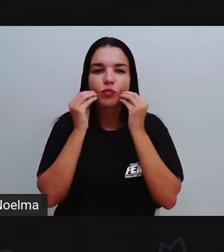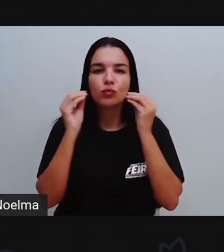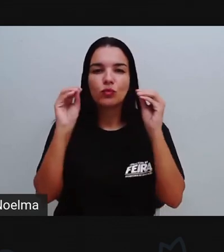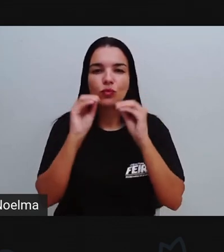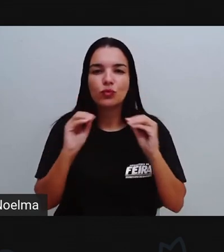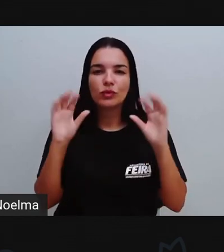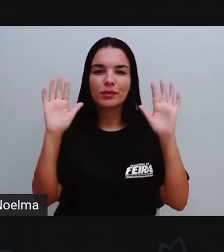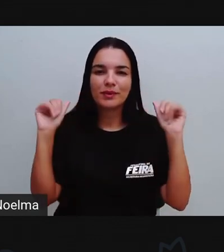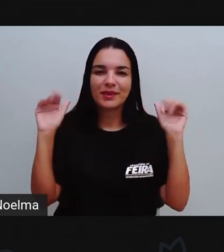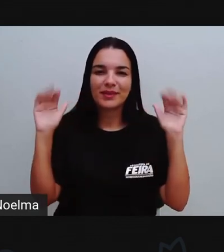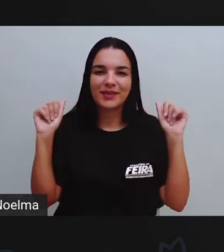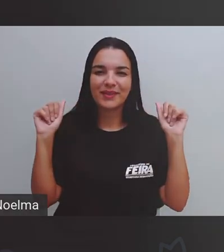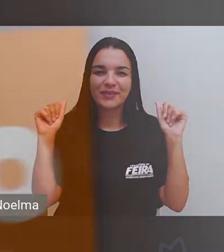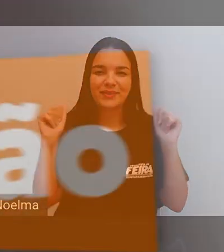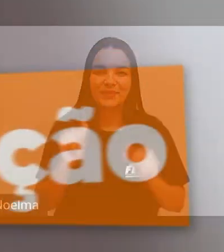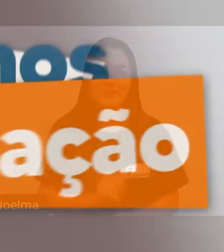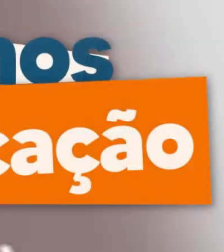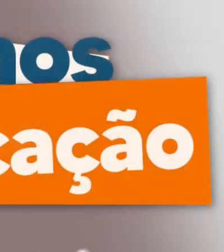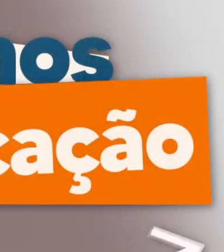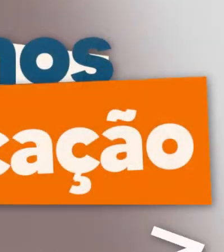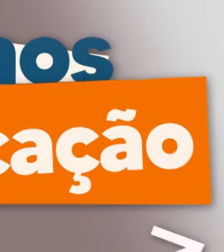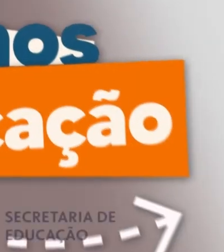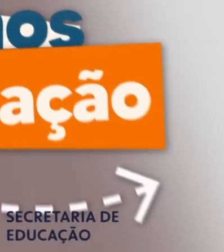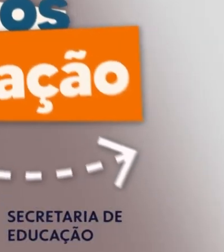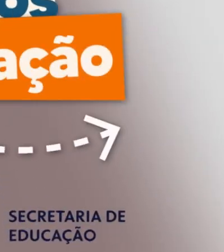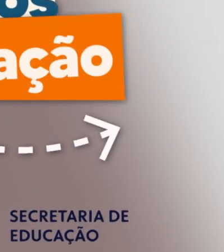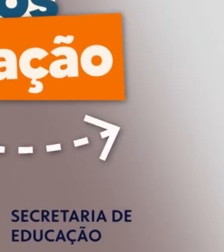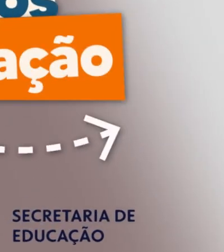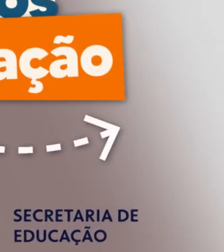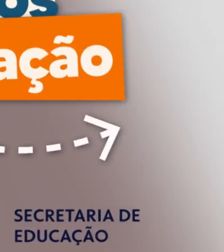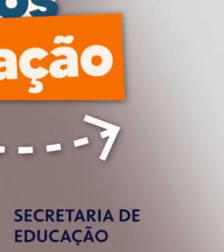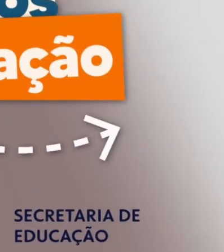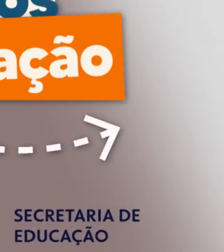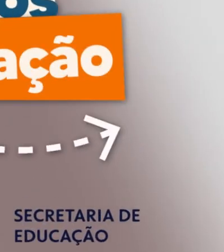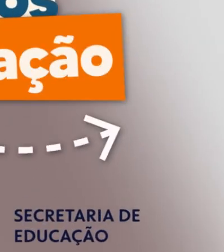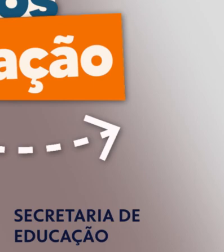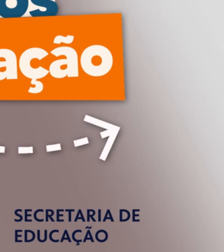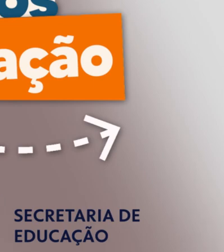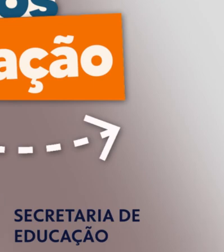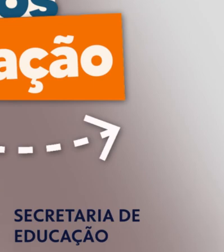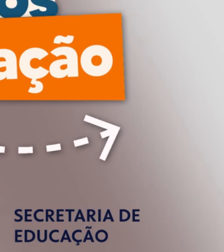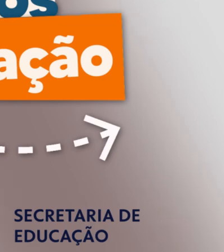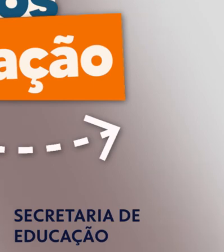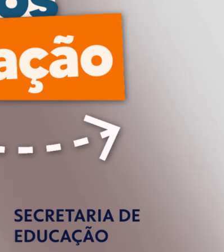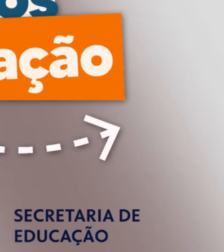próxima aula, tchau, tchau! Tchau! Tchau! Tchau! Tchau! Tchau!